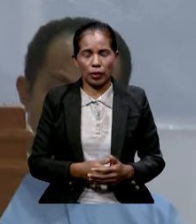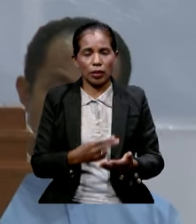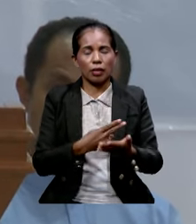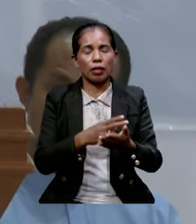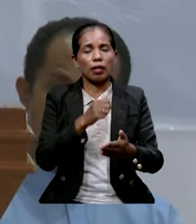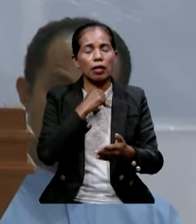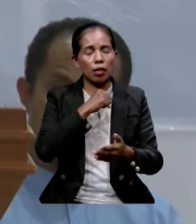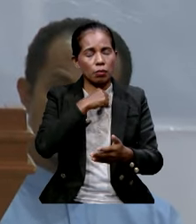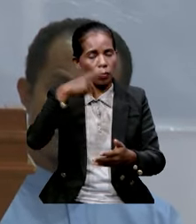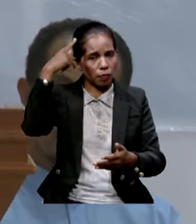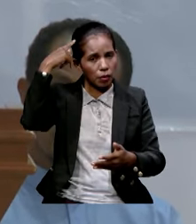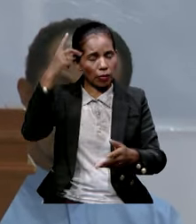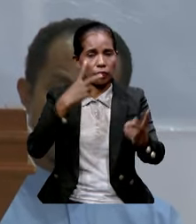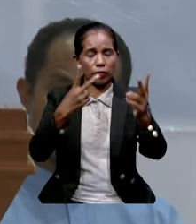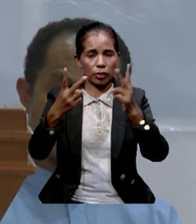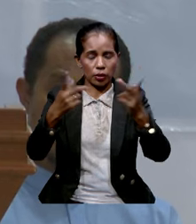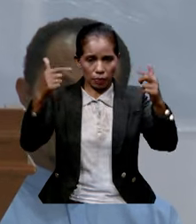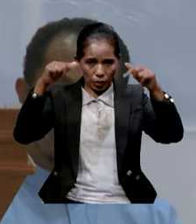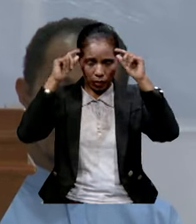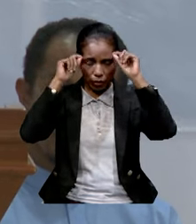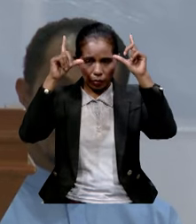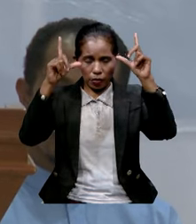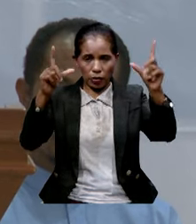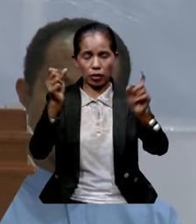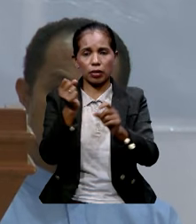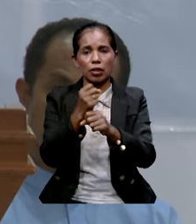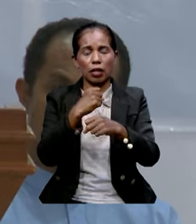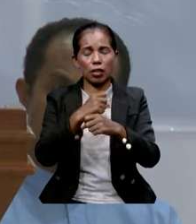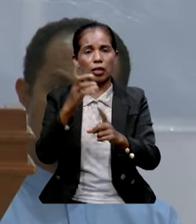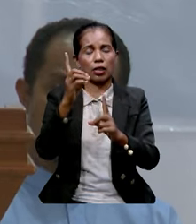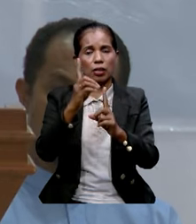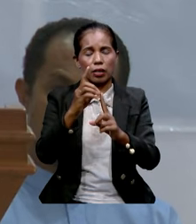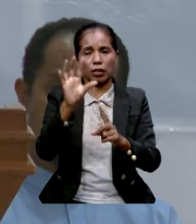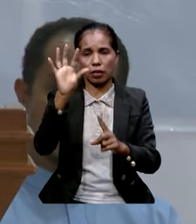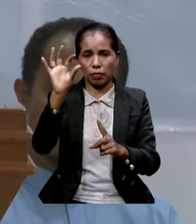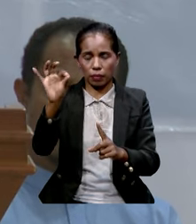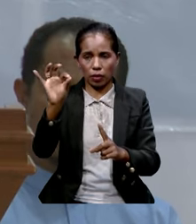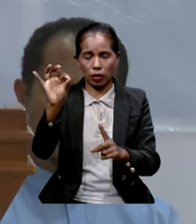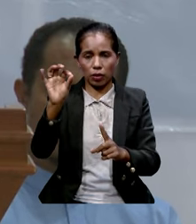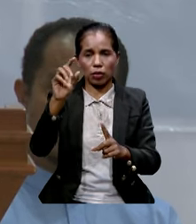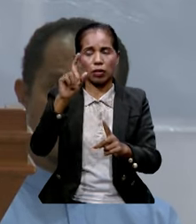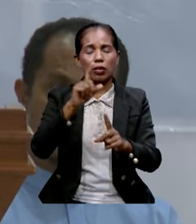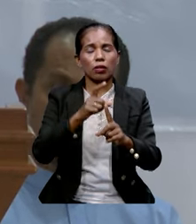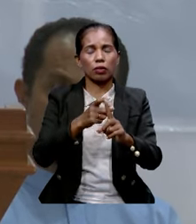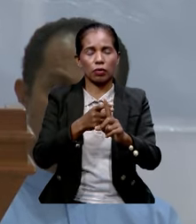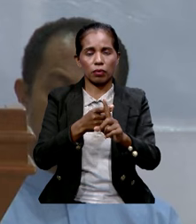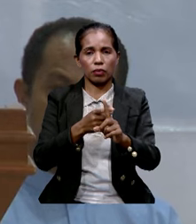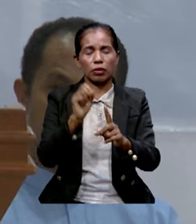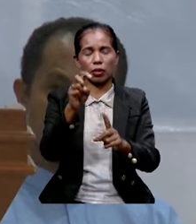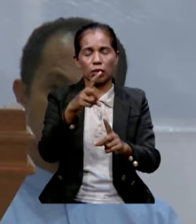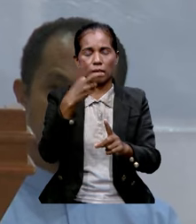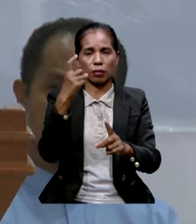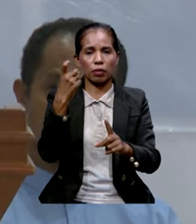ne visita apostolica Timor Leste se halao i haloron sia toloron san loresin ida